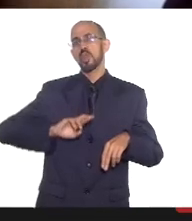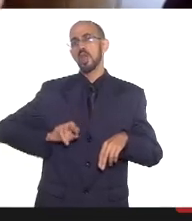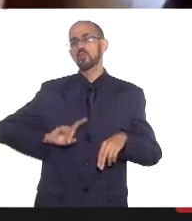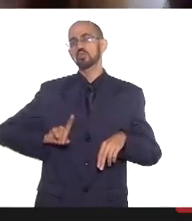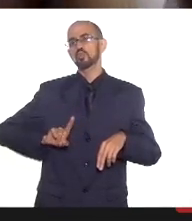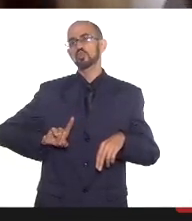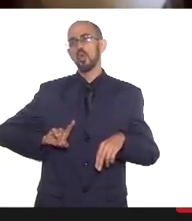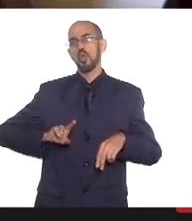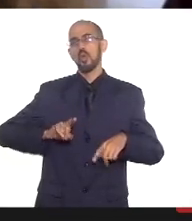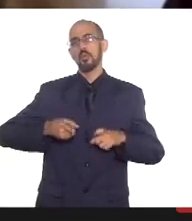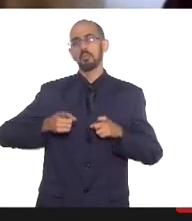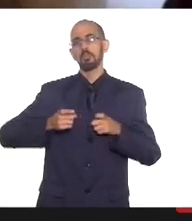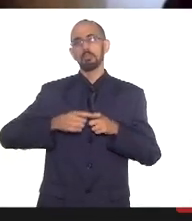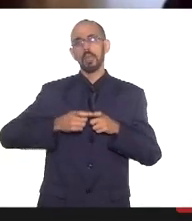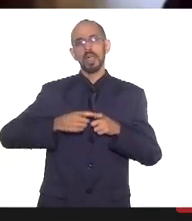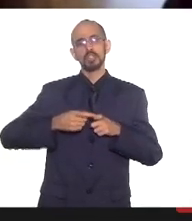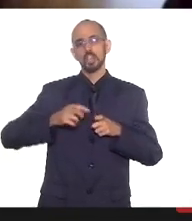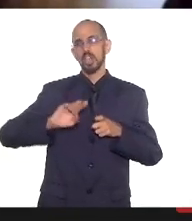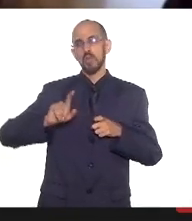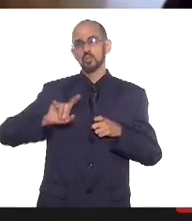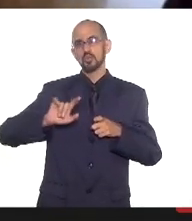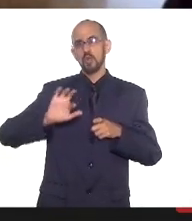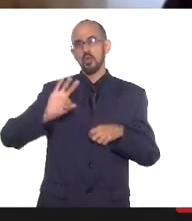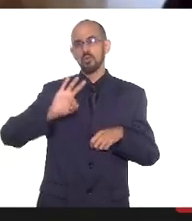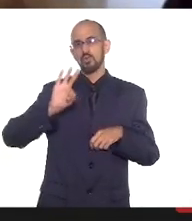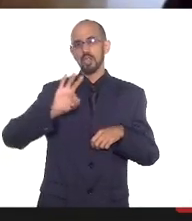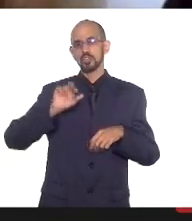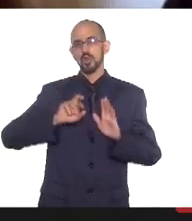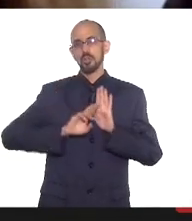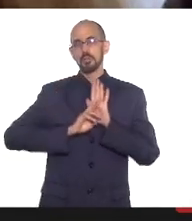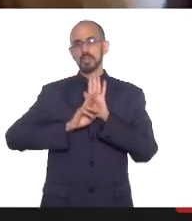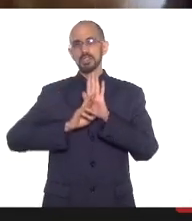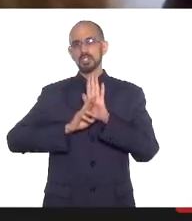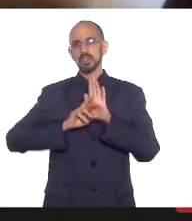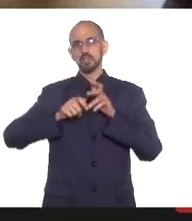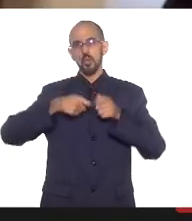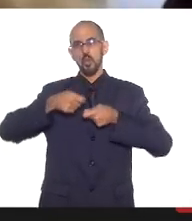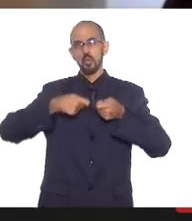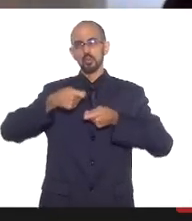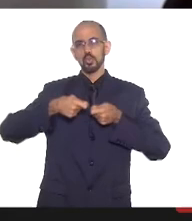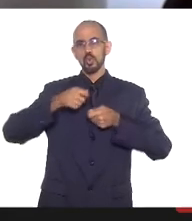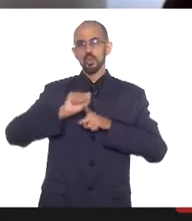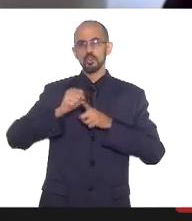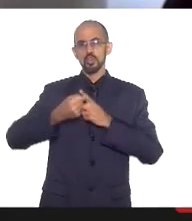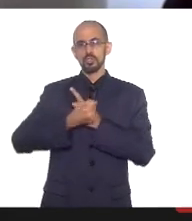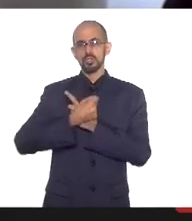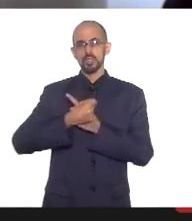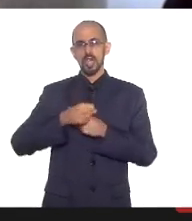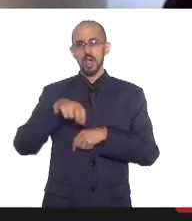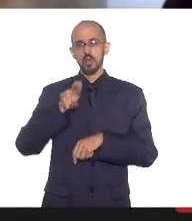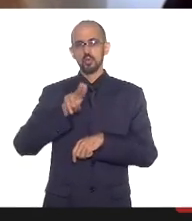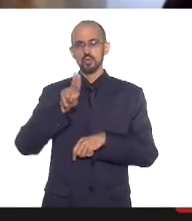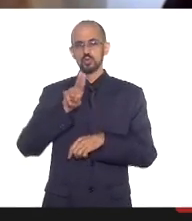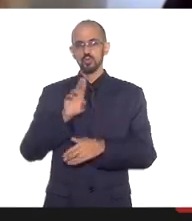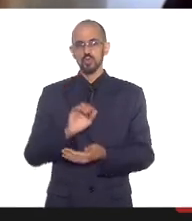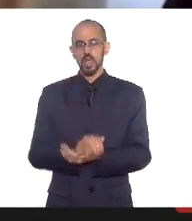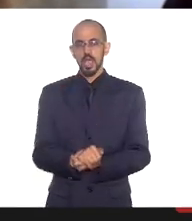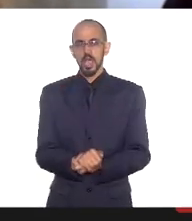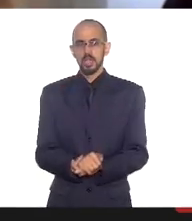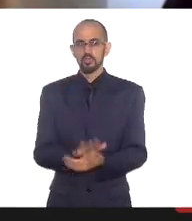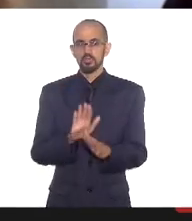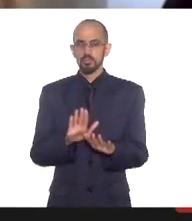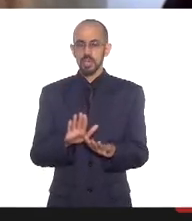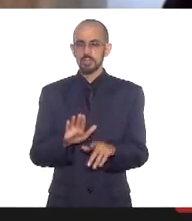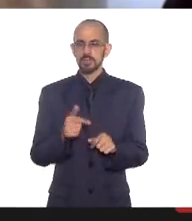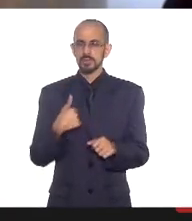especialista não só olha para devia só representar do controle social dos usuários e